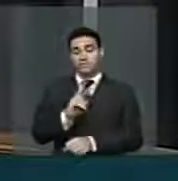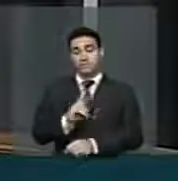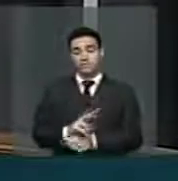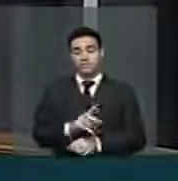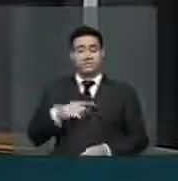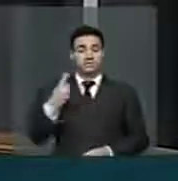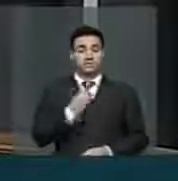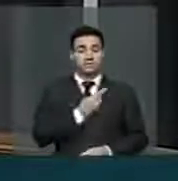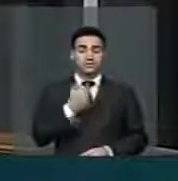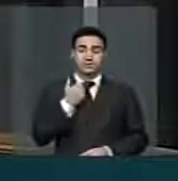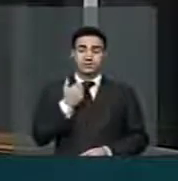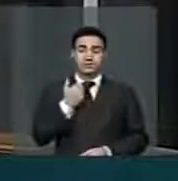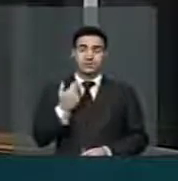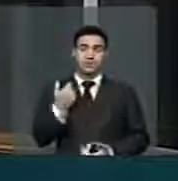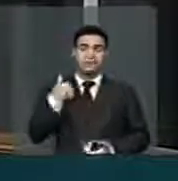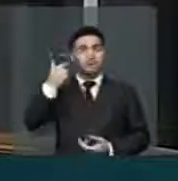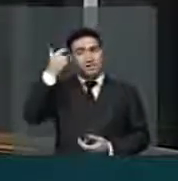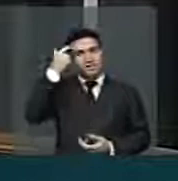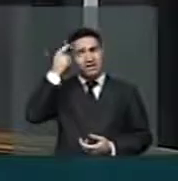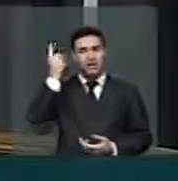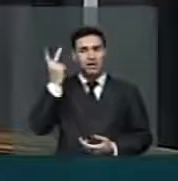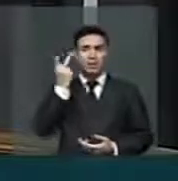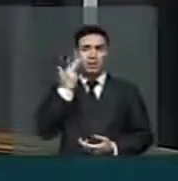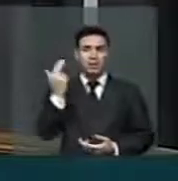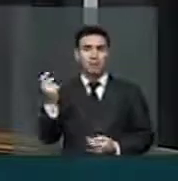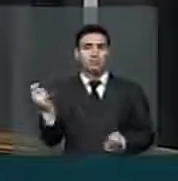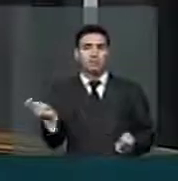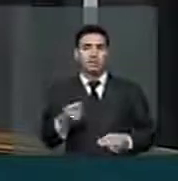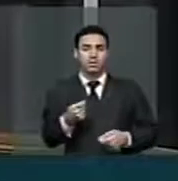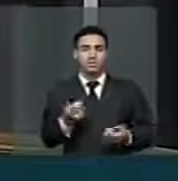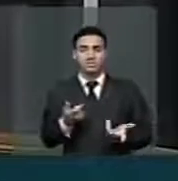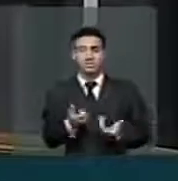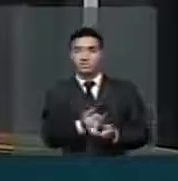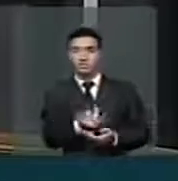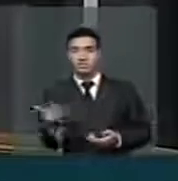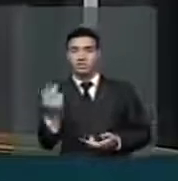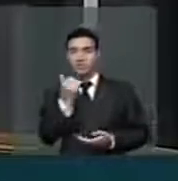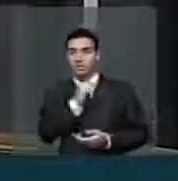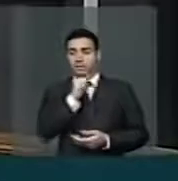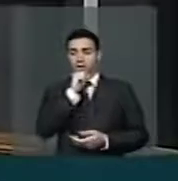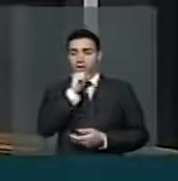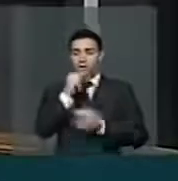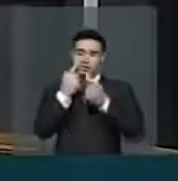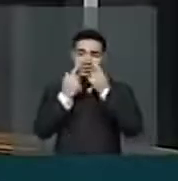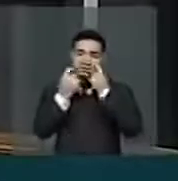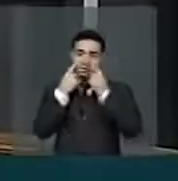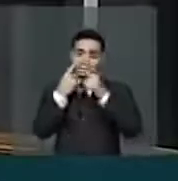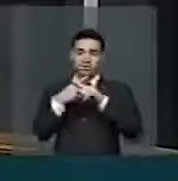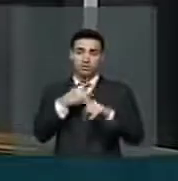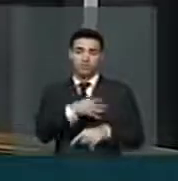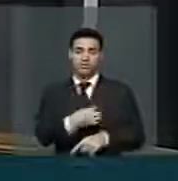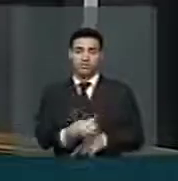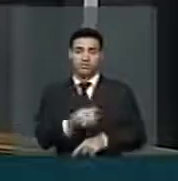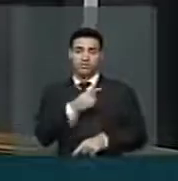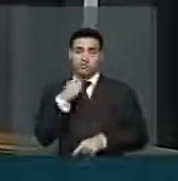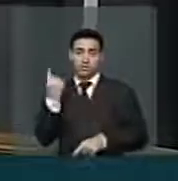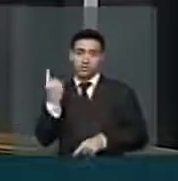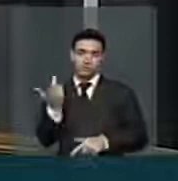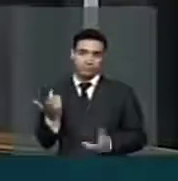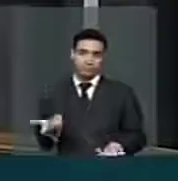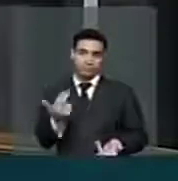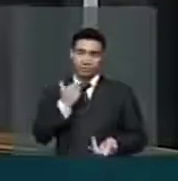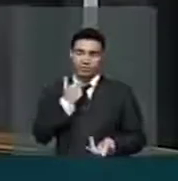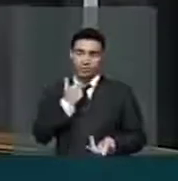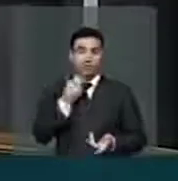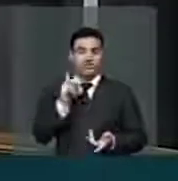devemos considerar normal vermos tantas mães chorando a morte de seus filhos. Aliás, essa